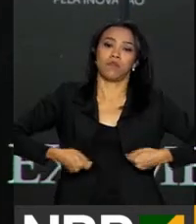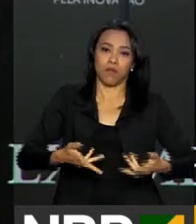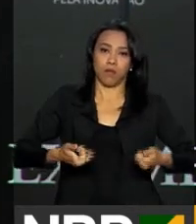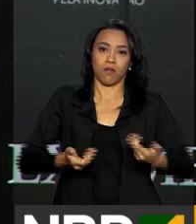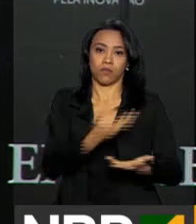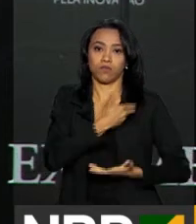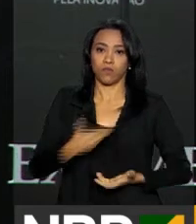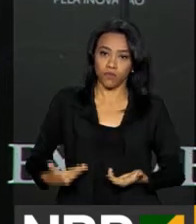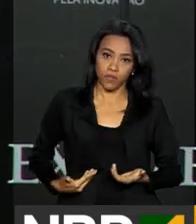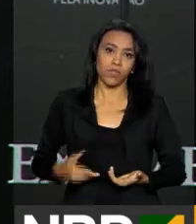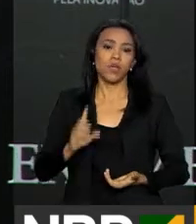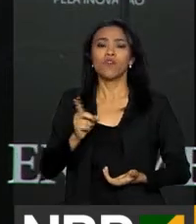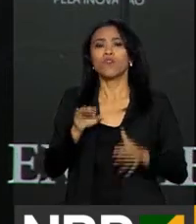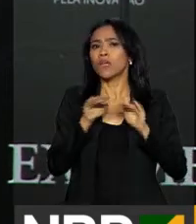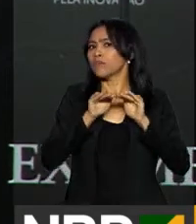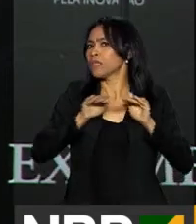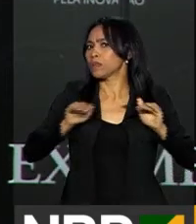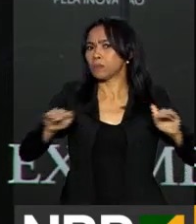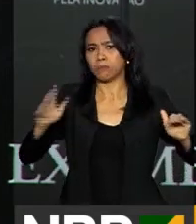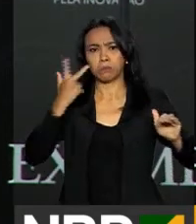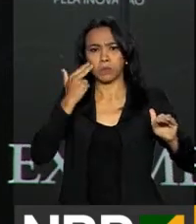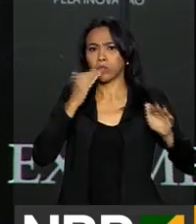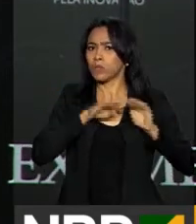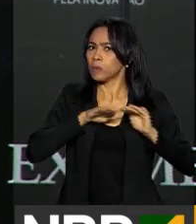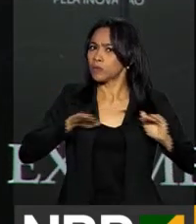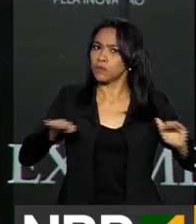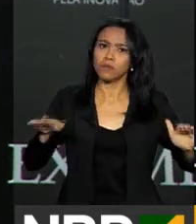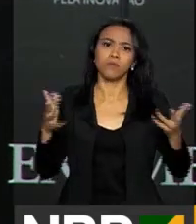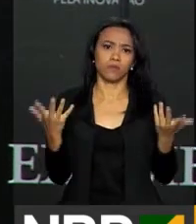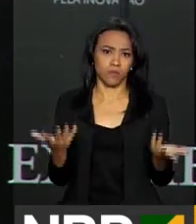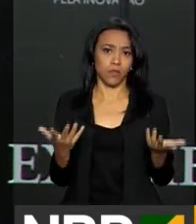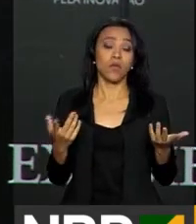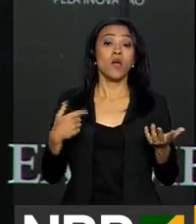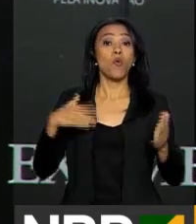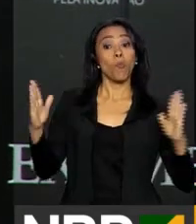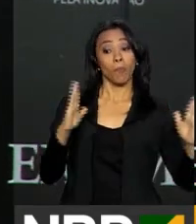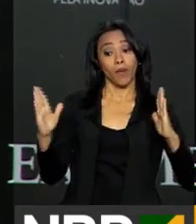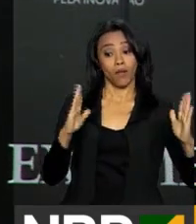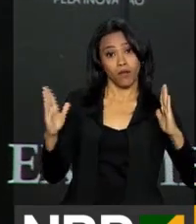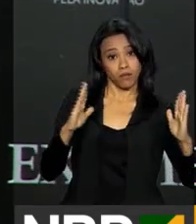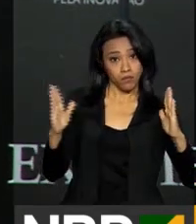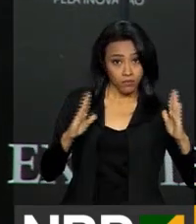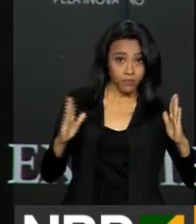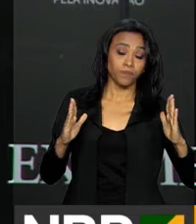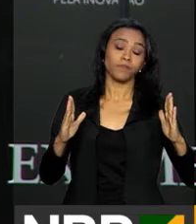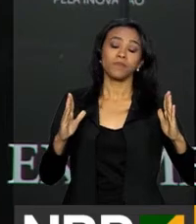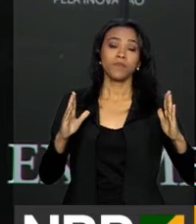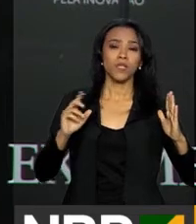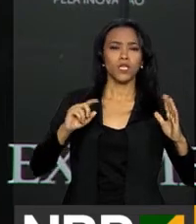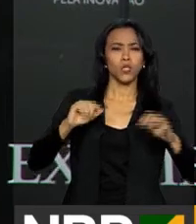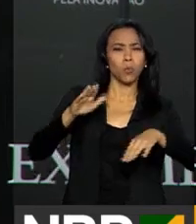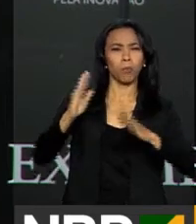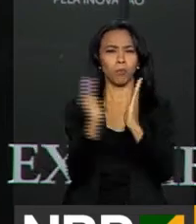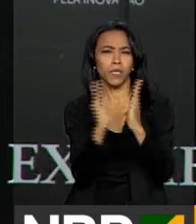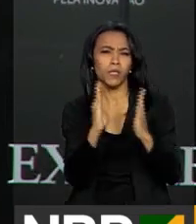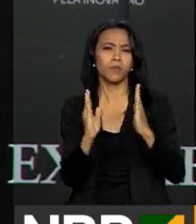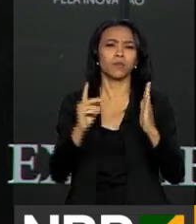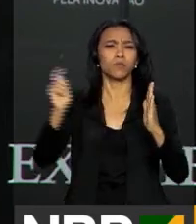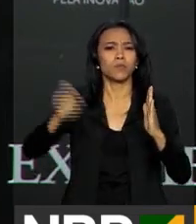razoável, nada populista, porque nós estabelecemos um prazo mínimo para que, num dado momento, professor Sumitra, nós